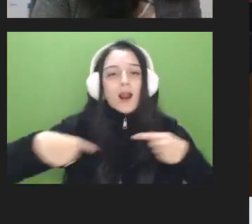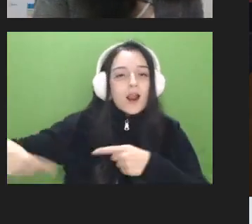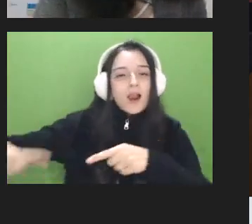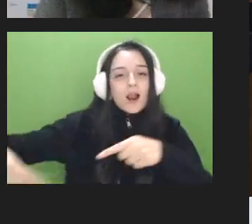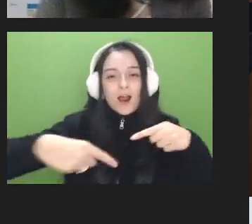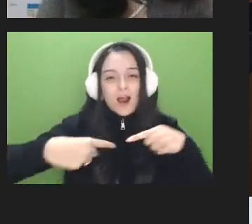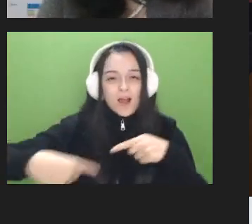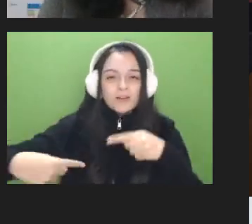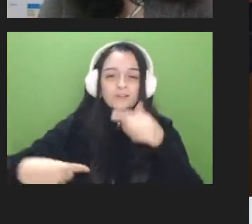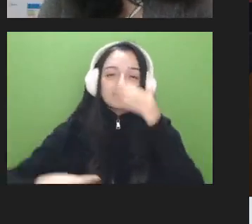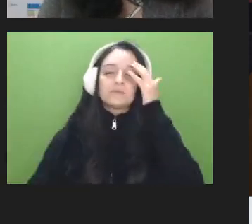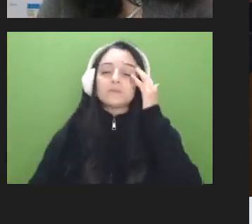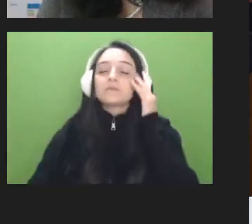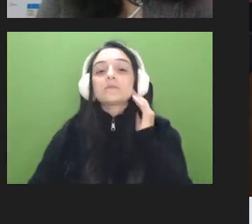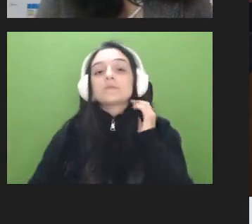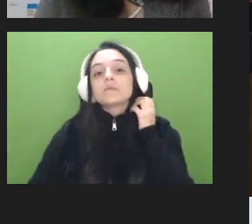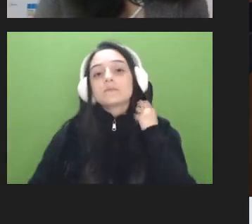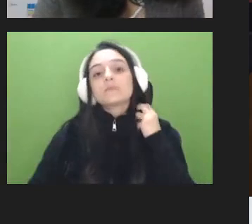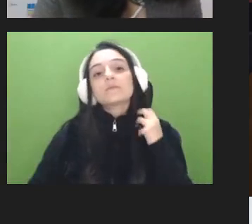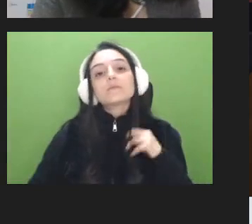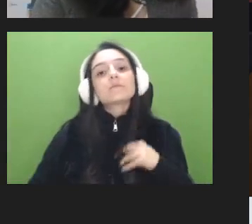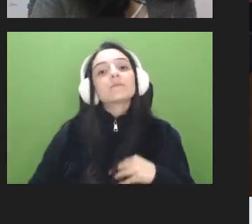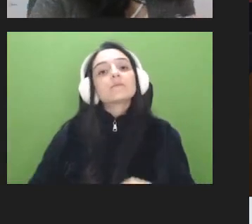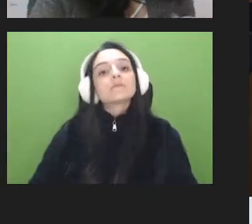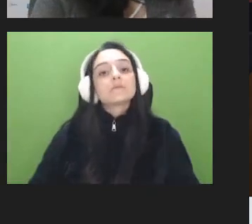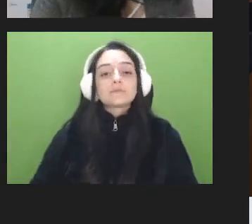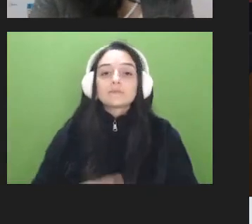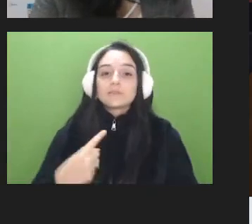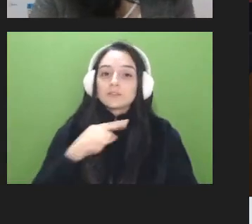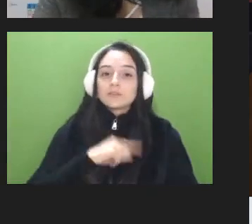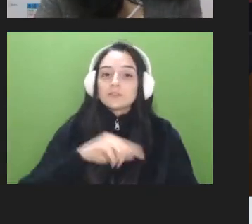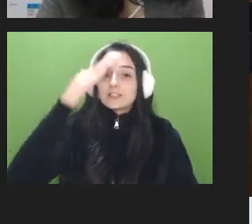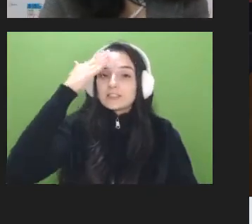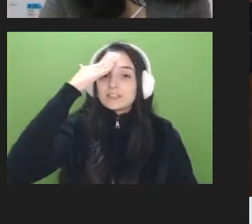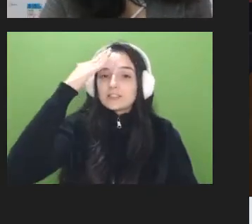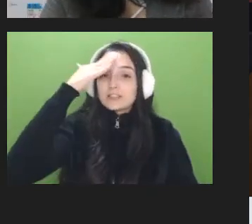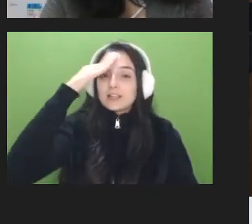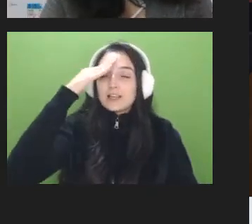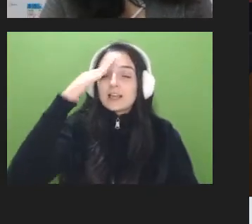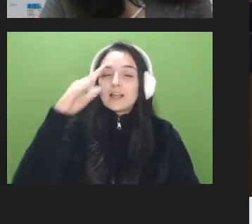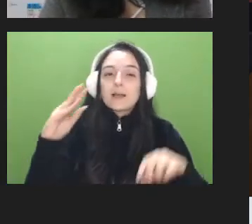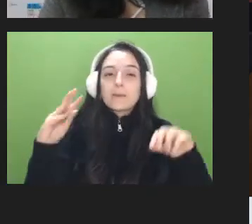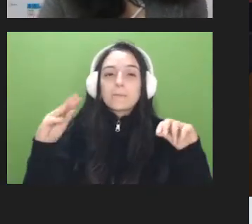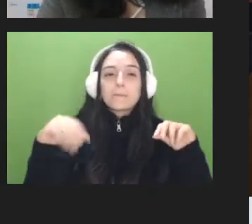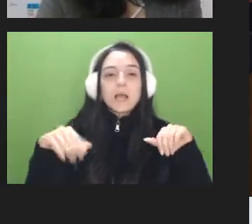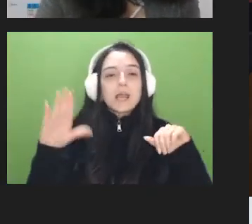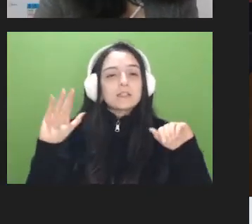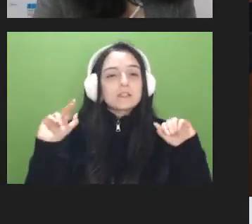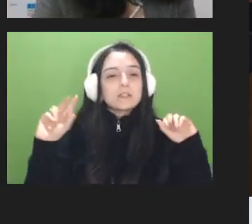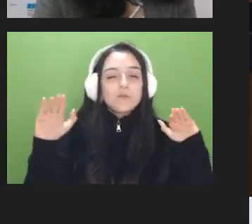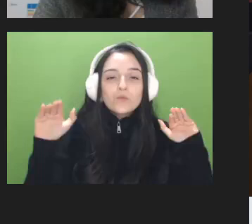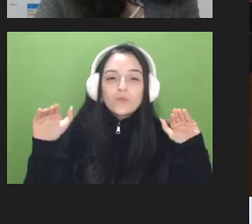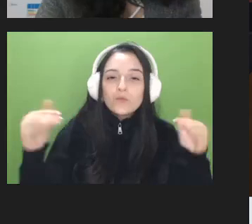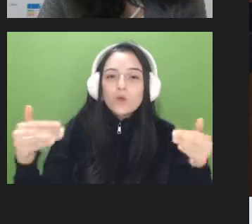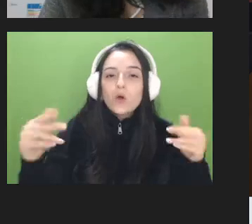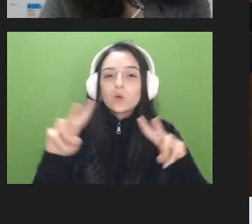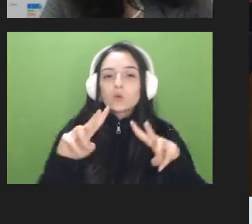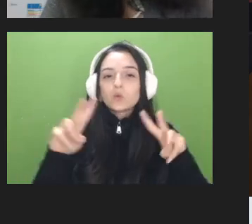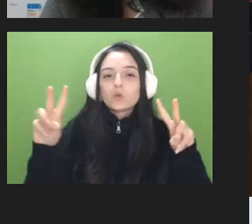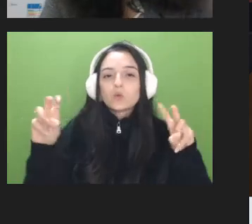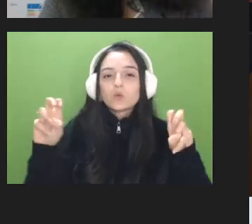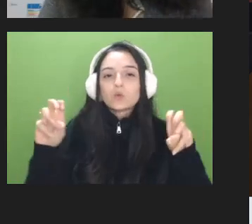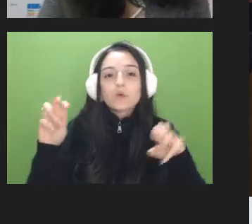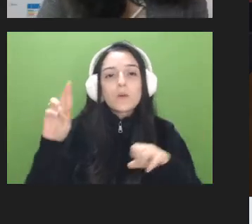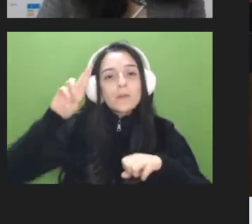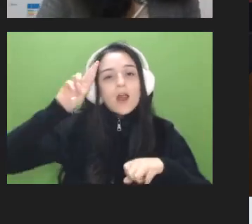Então, um pouco dessa compreensão que a gente faz, ela está muito centrada, né, nessa racionalidade moderna